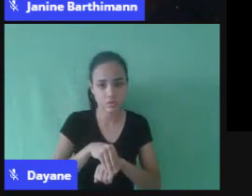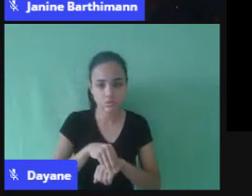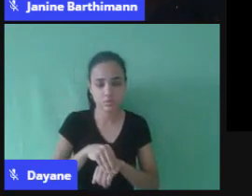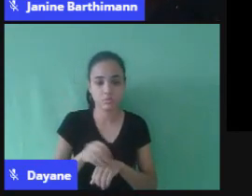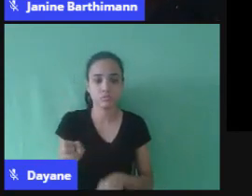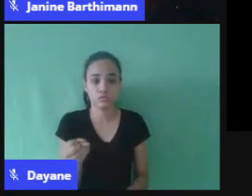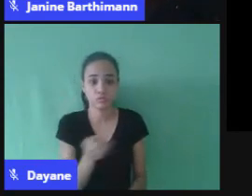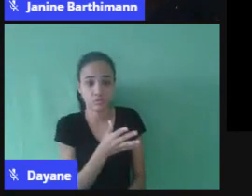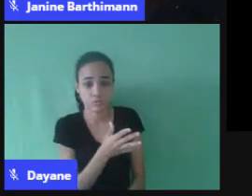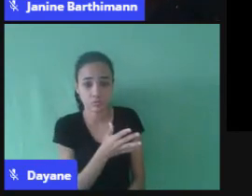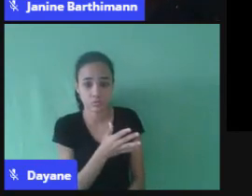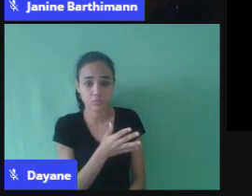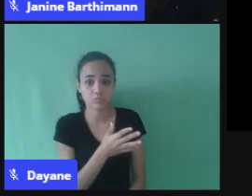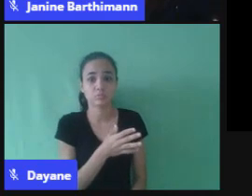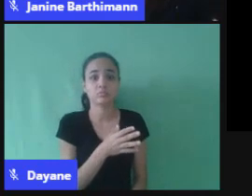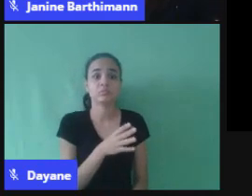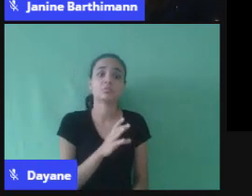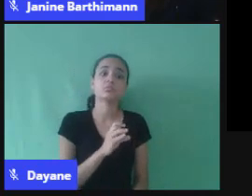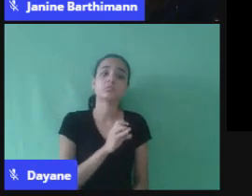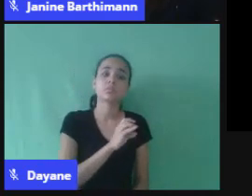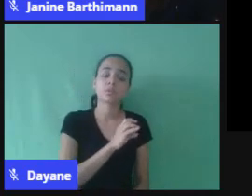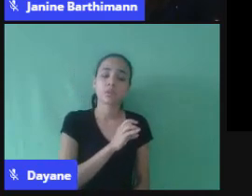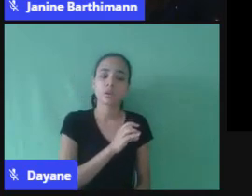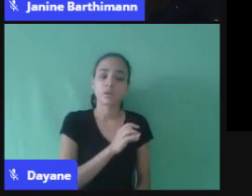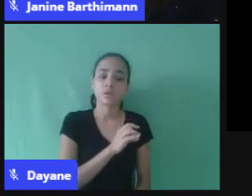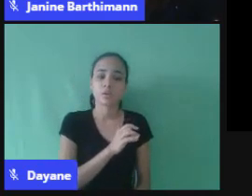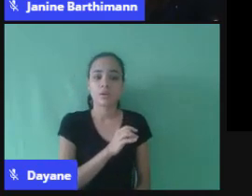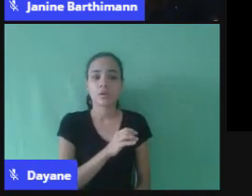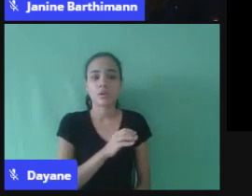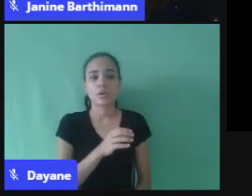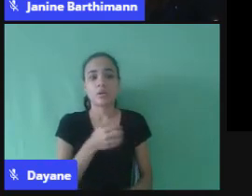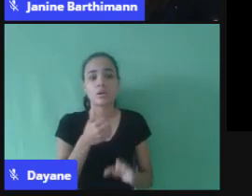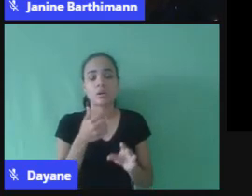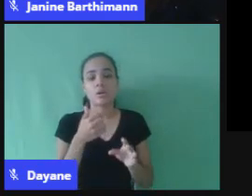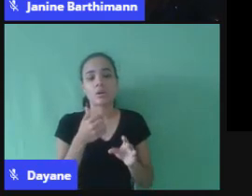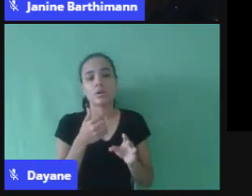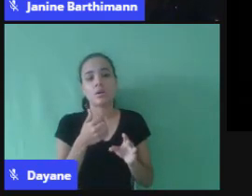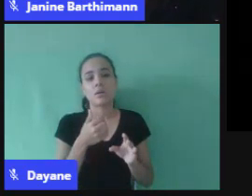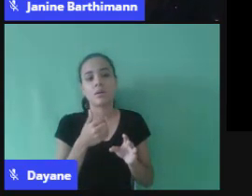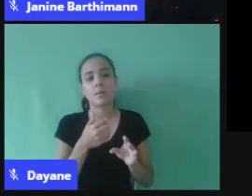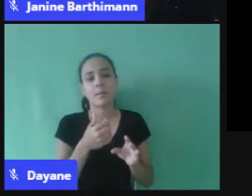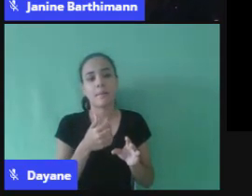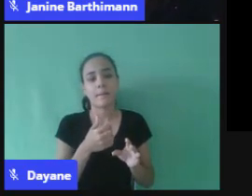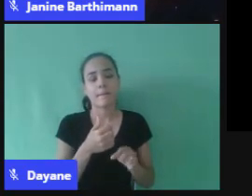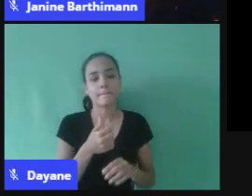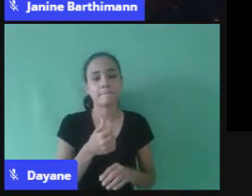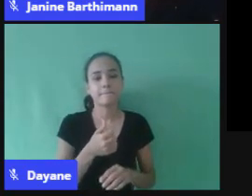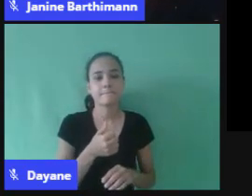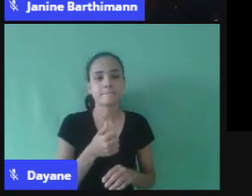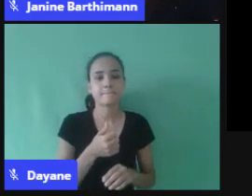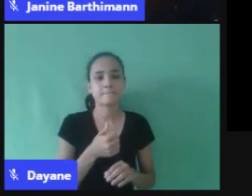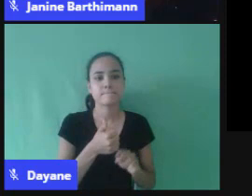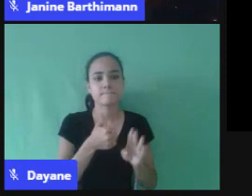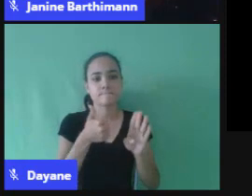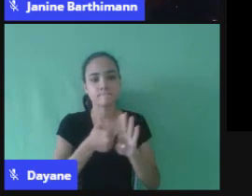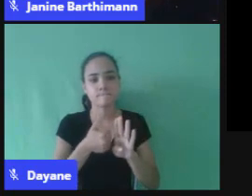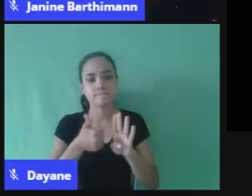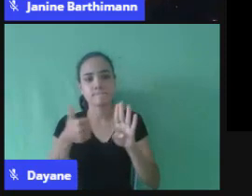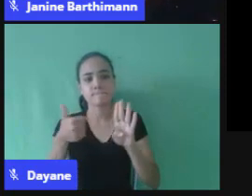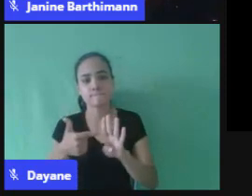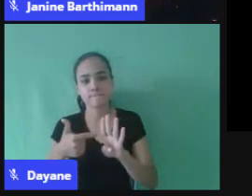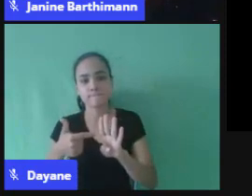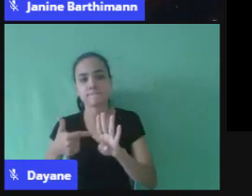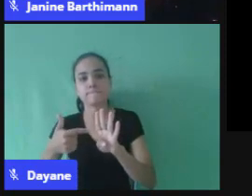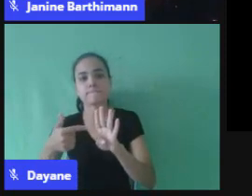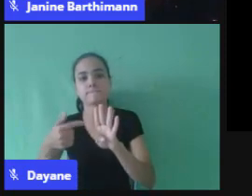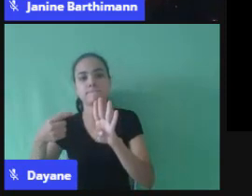novos a cada bimestre, né? A cada ano, a cada dia, se a gente for